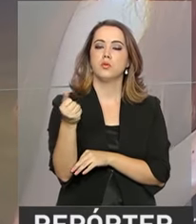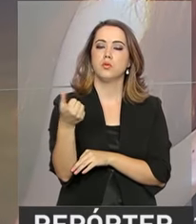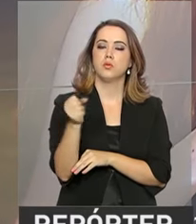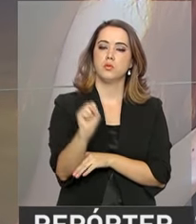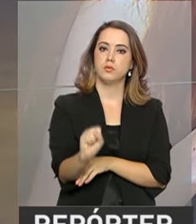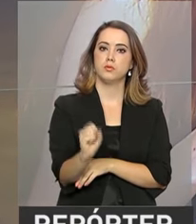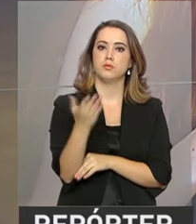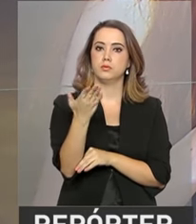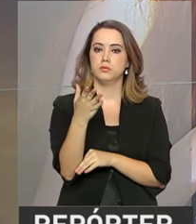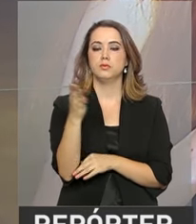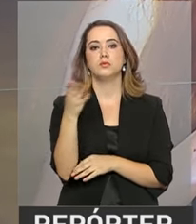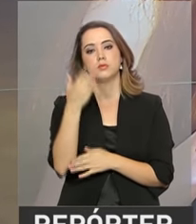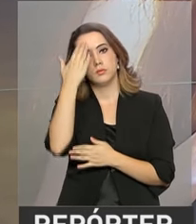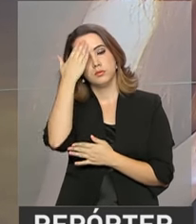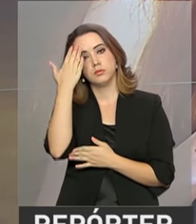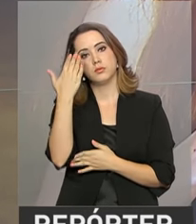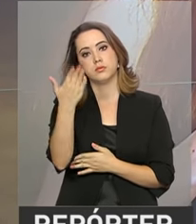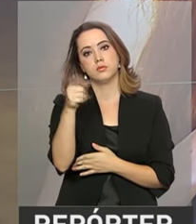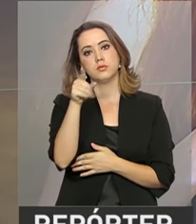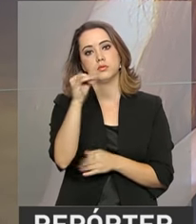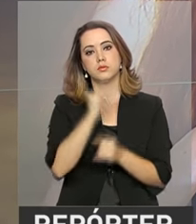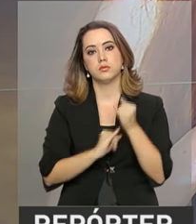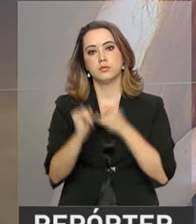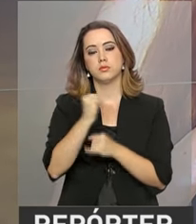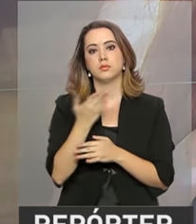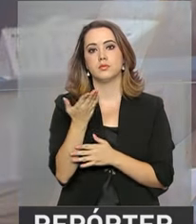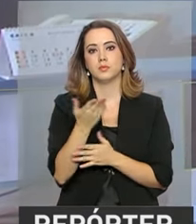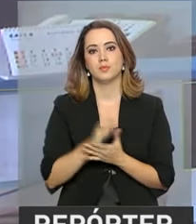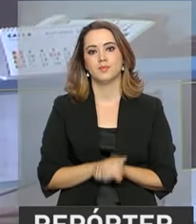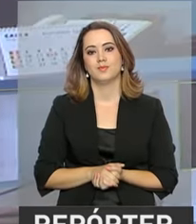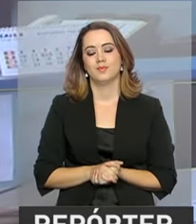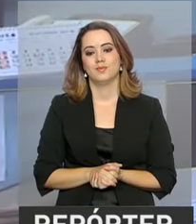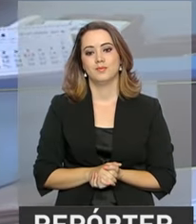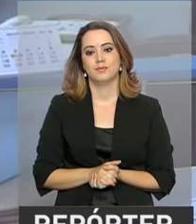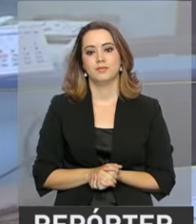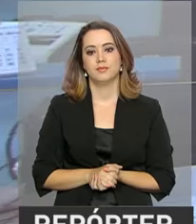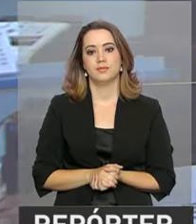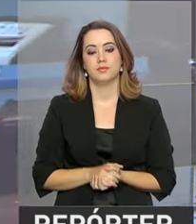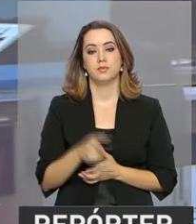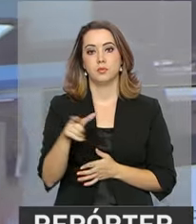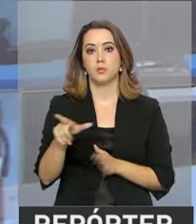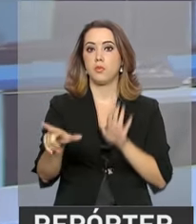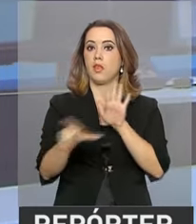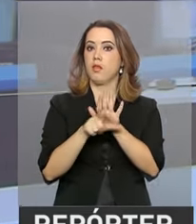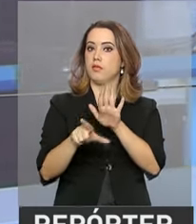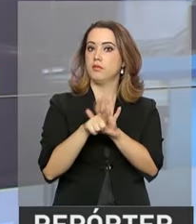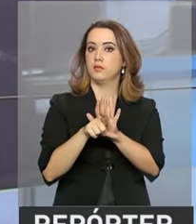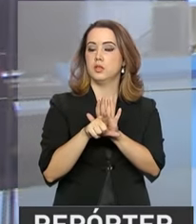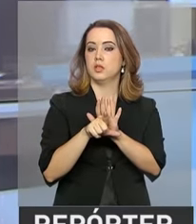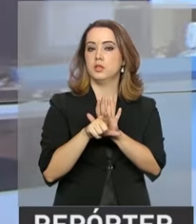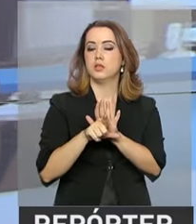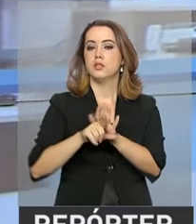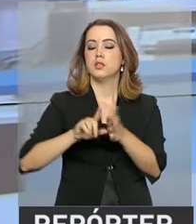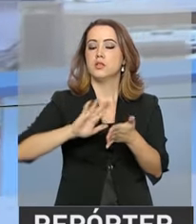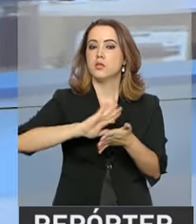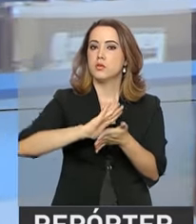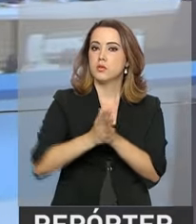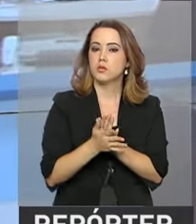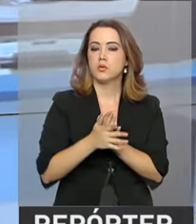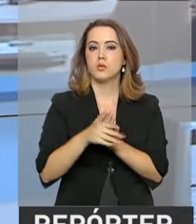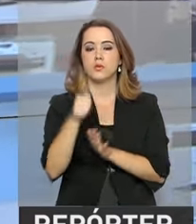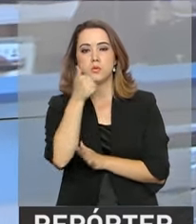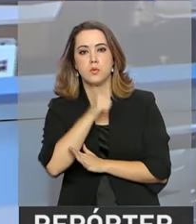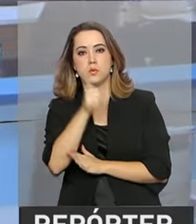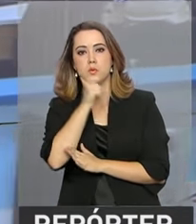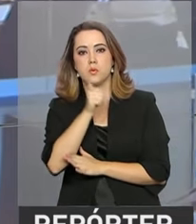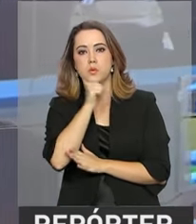Obrigado, Carol, pela sua participação ao vivo aqui no Repórter NBR. A Lei Maria da Penha completou 10 anos neste